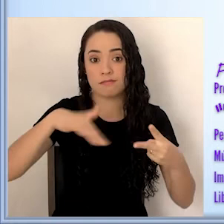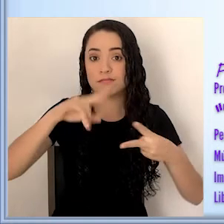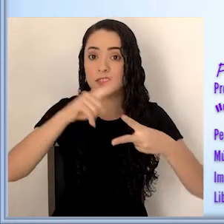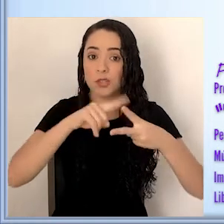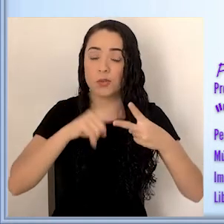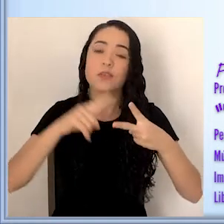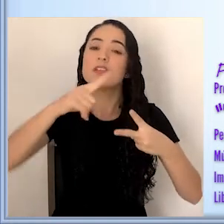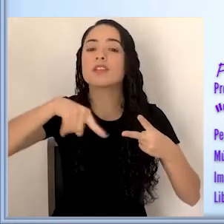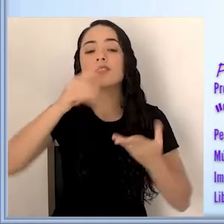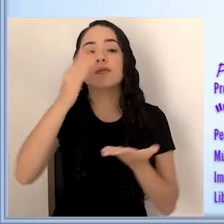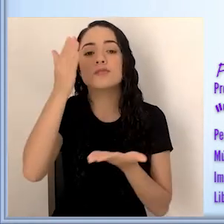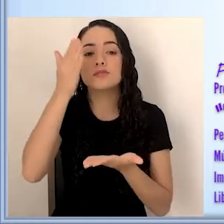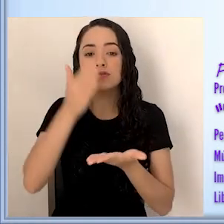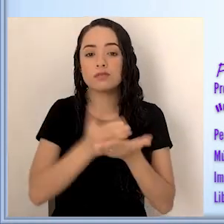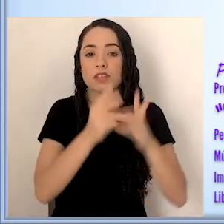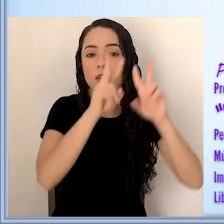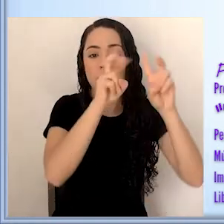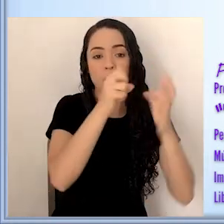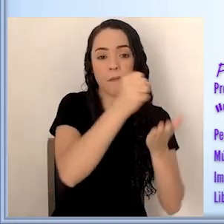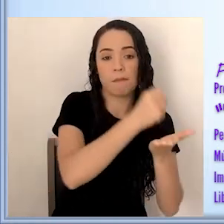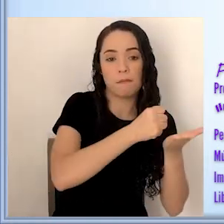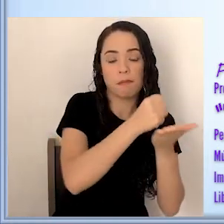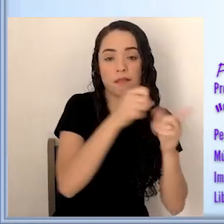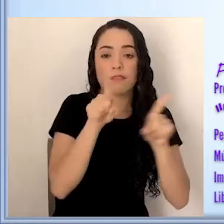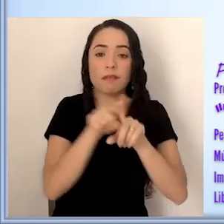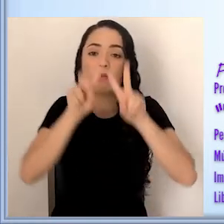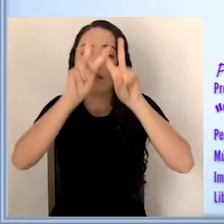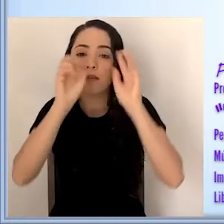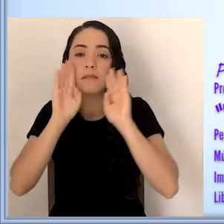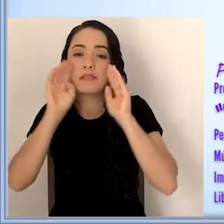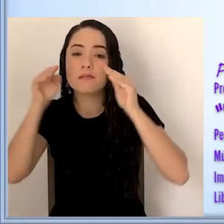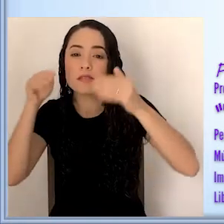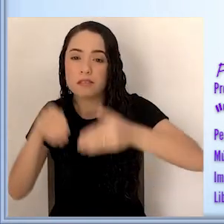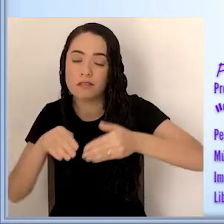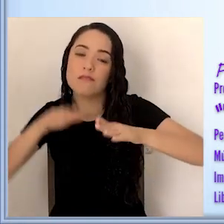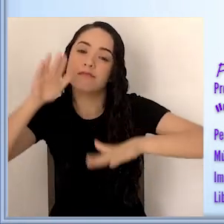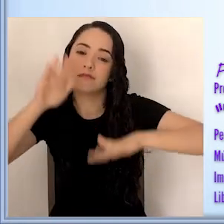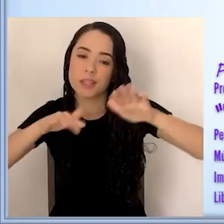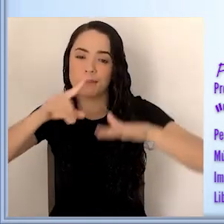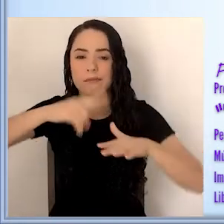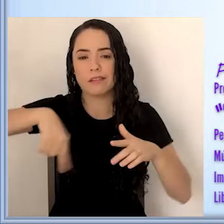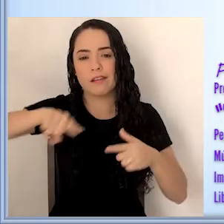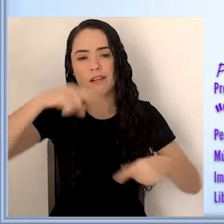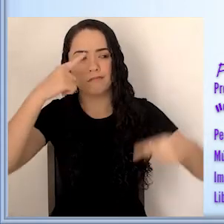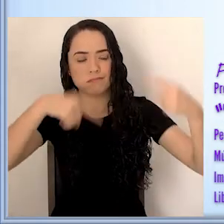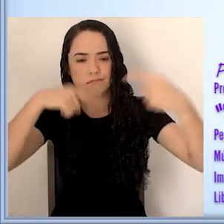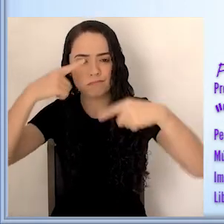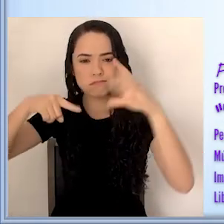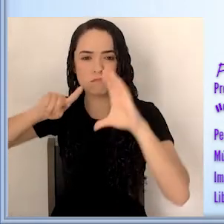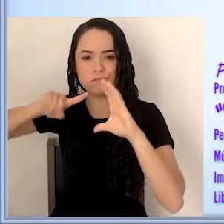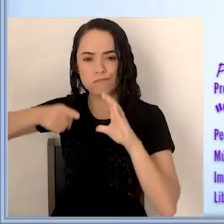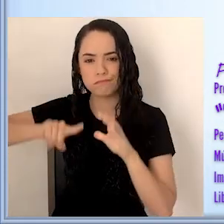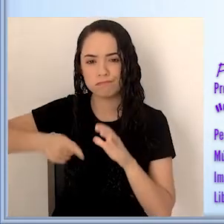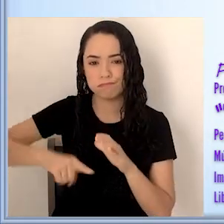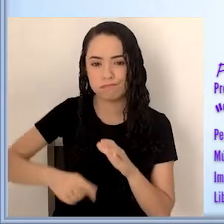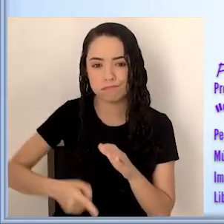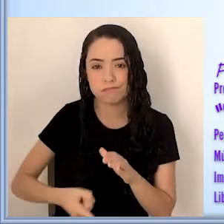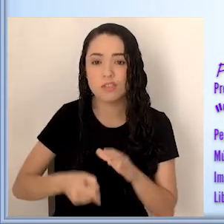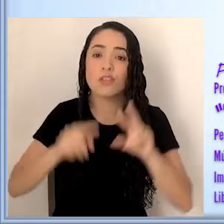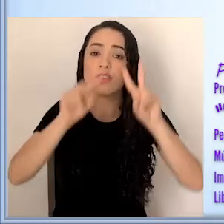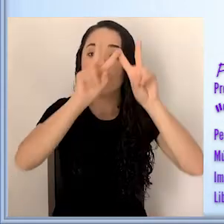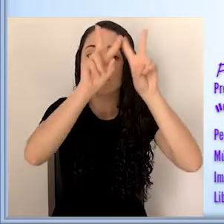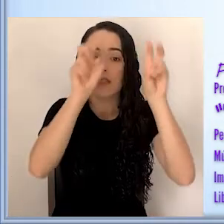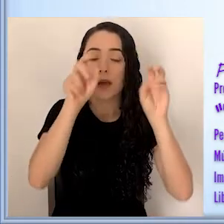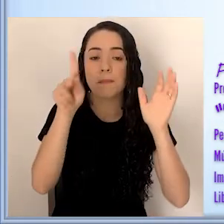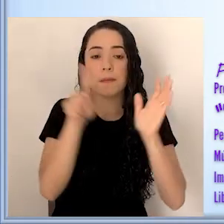e Embriologia, dividiremos os assuntos em módulos básicos e especiais, de acordo com o avanço da complexidade da discussão